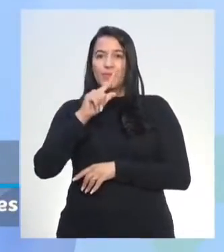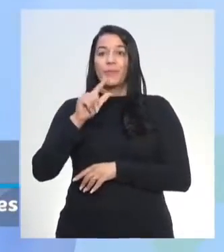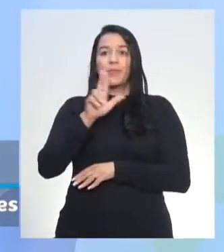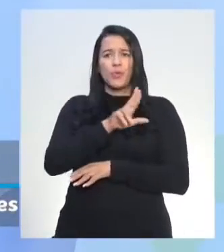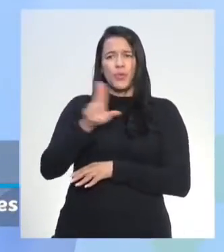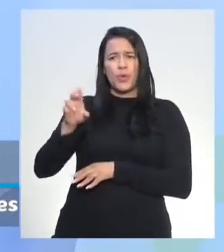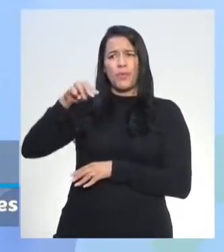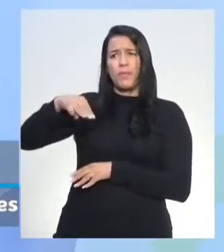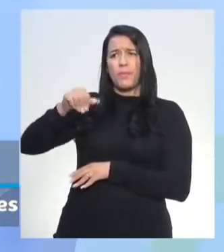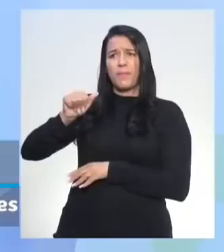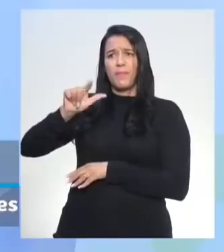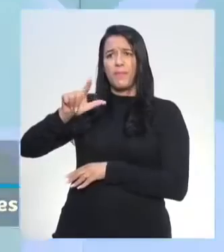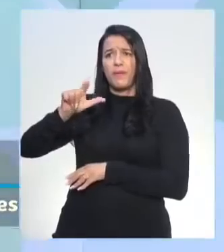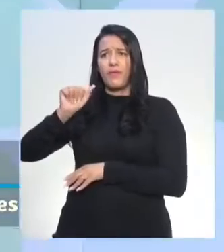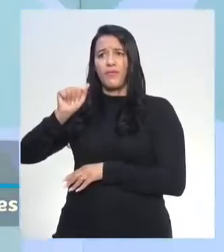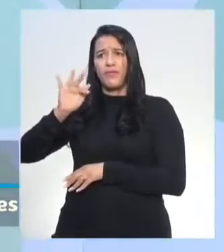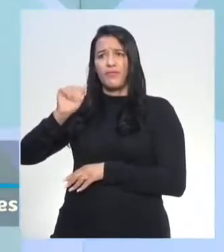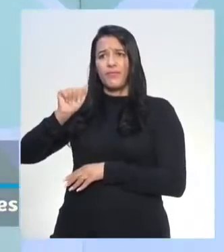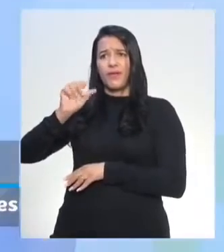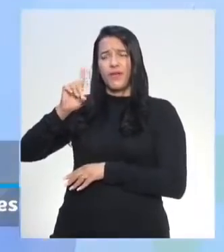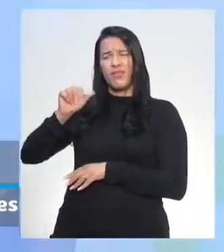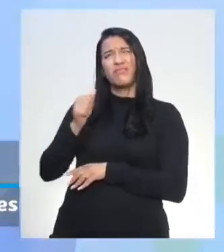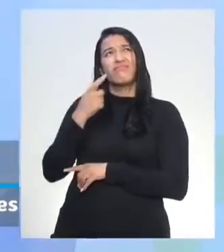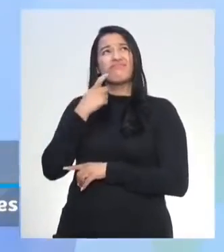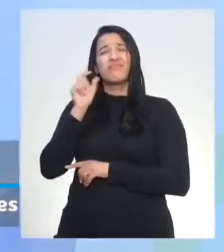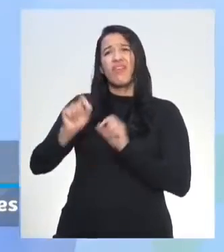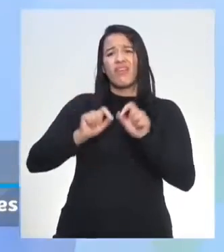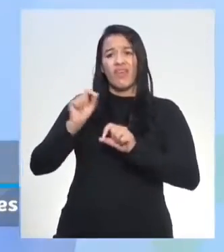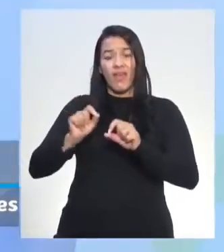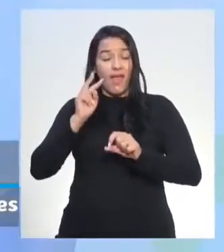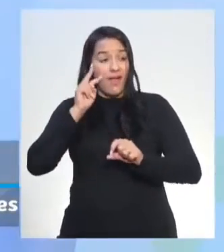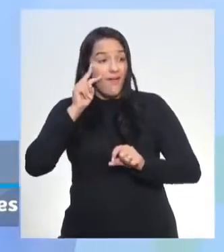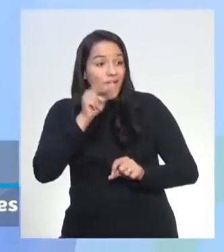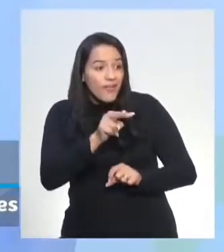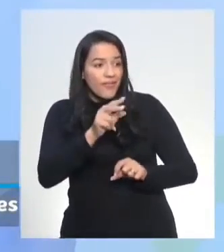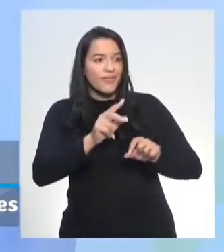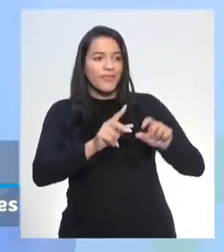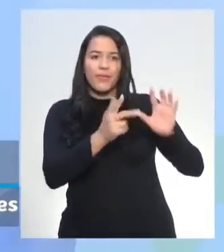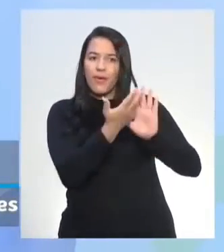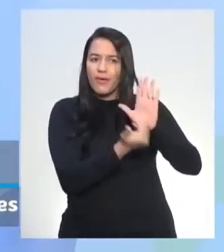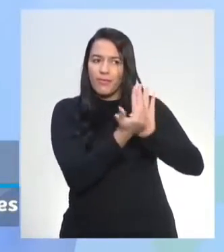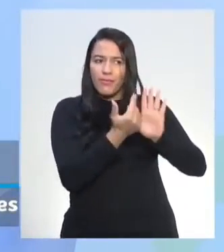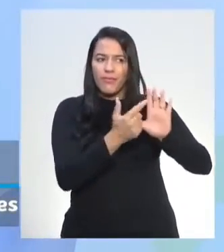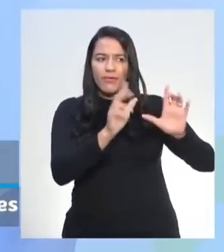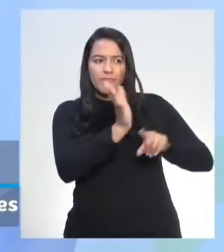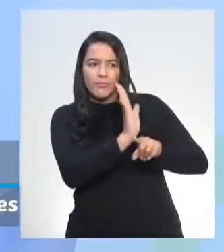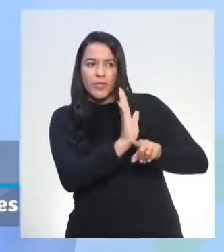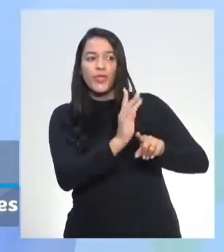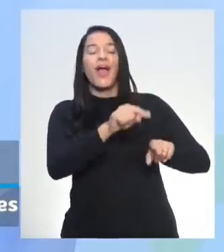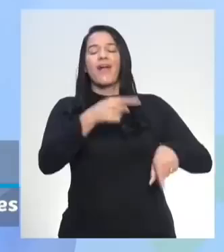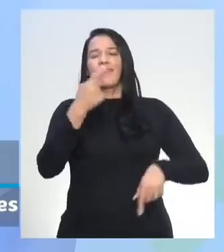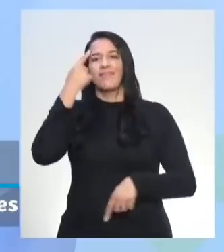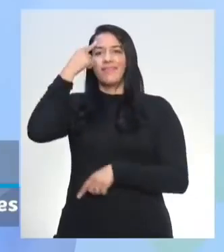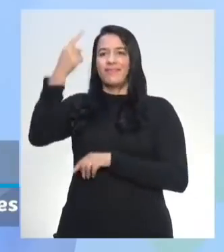né? Ficou eles O ficaram desenho descobriram, é um ícone, né? né? Aí na hora que viram a imagem, facilitou muito. A aluna Lani,